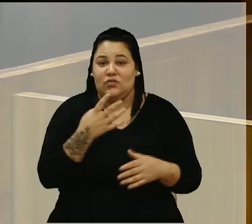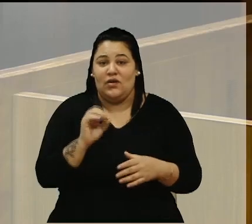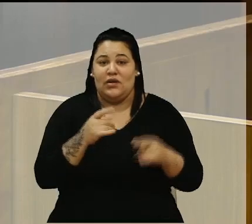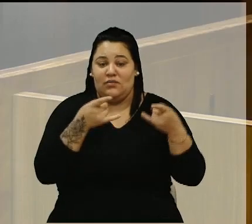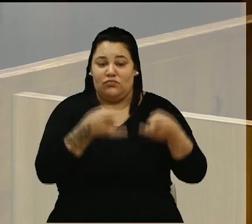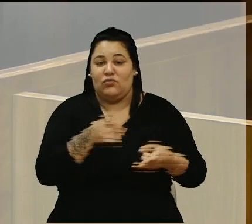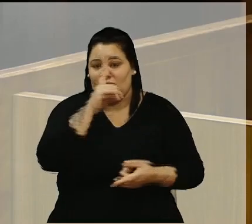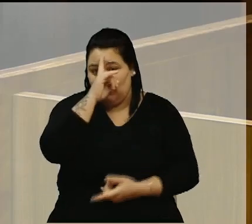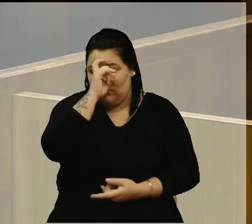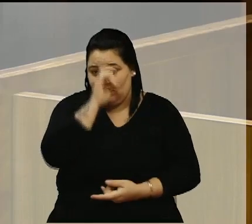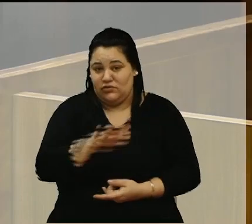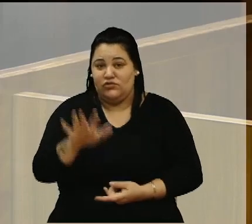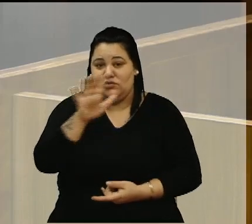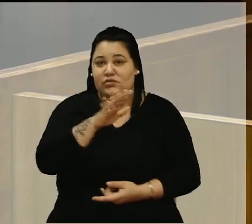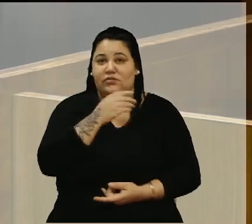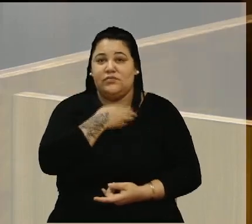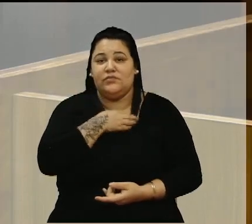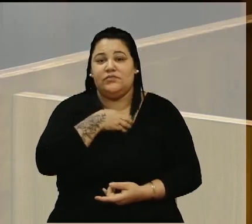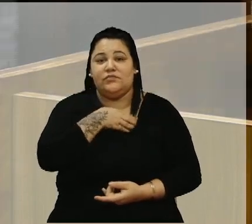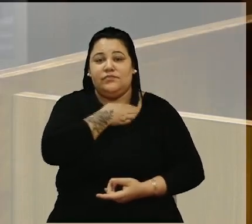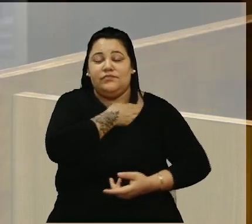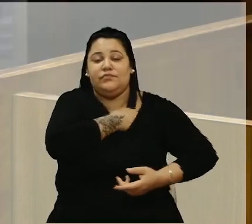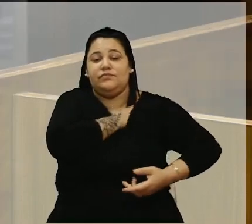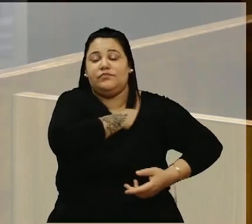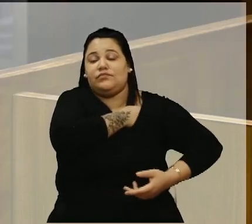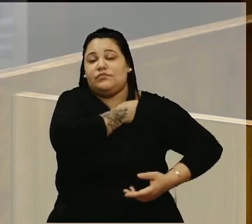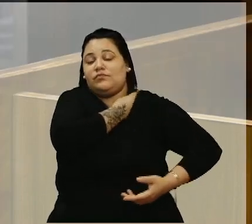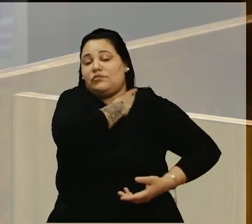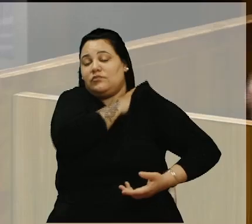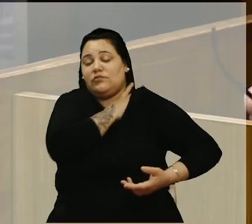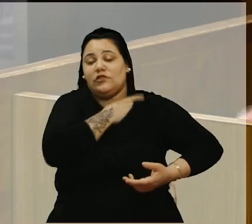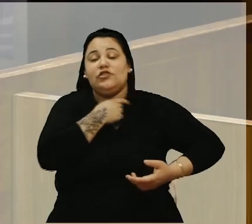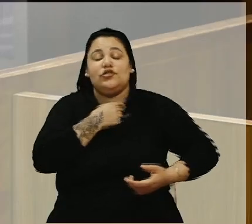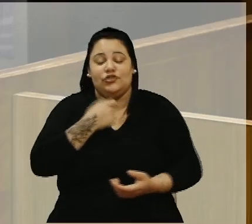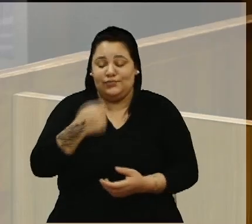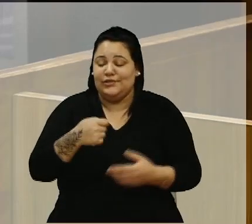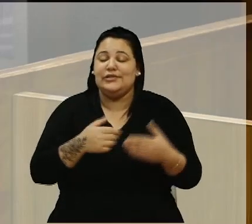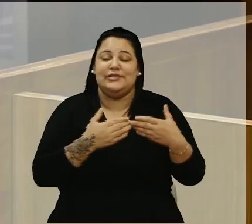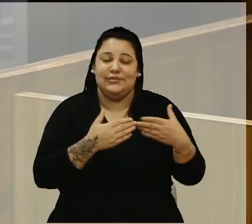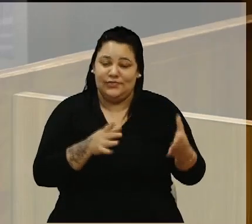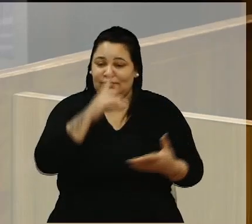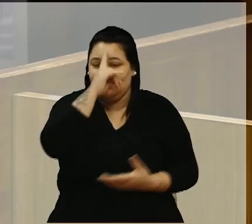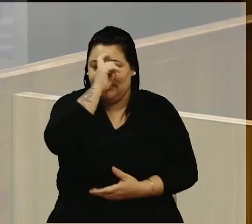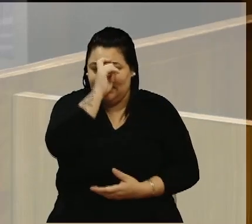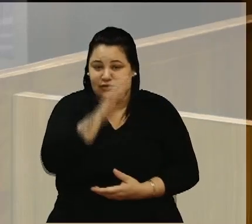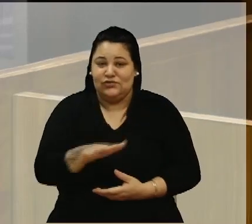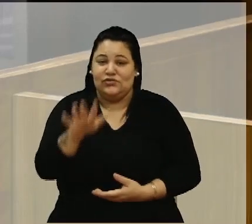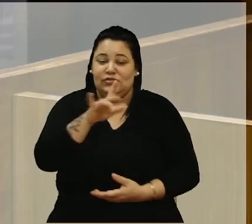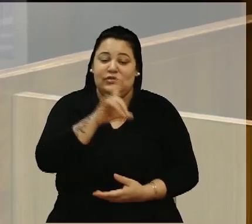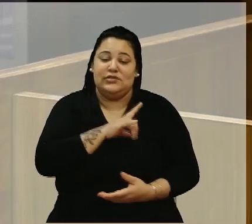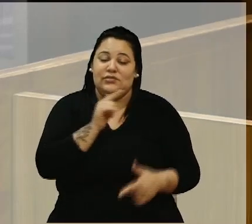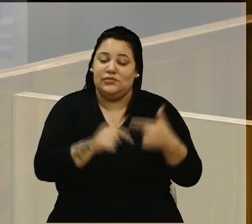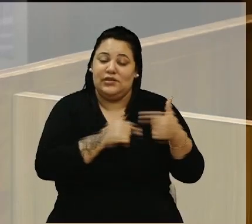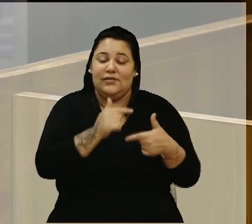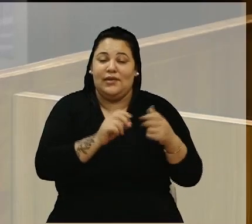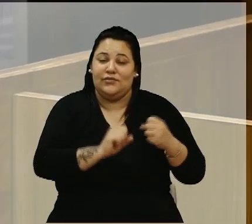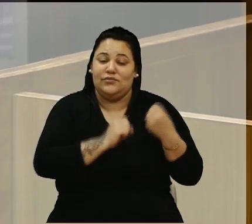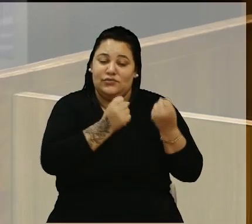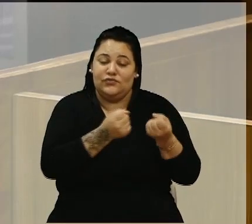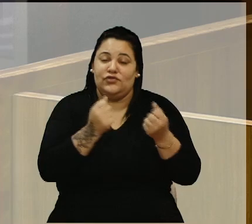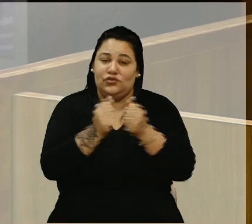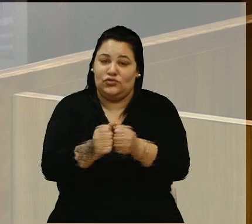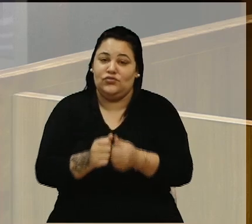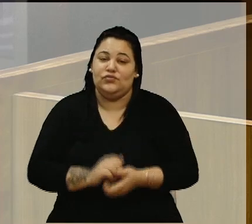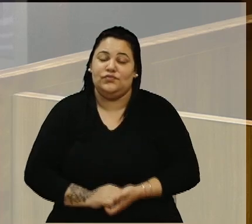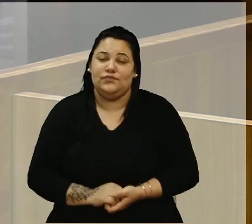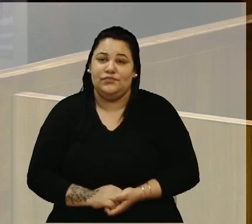dá uma parte, vereador. Nós precisamos abrir os 40 leitos do Hospital Geral, que haja uma força-tarefa. Permite uma parte,